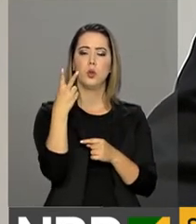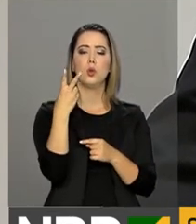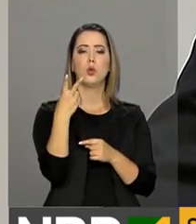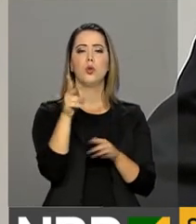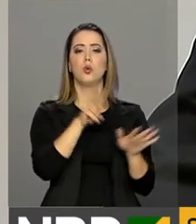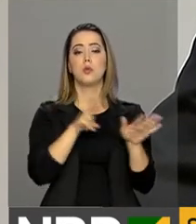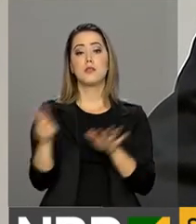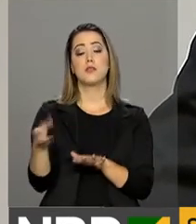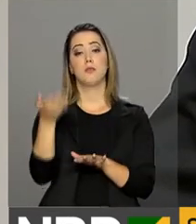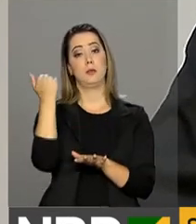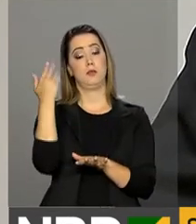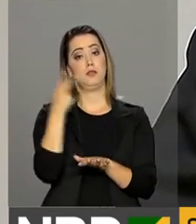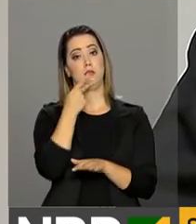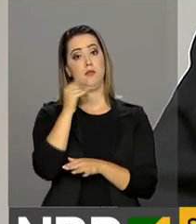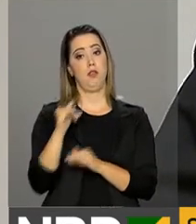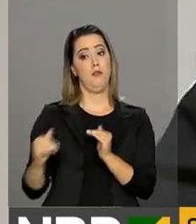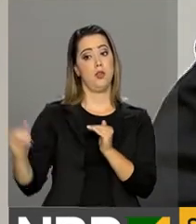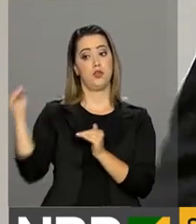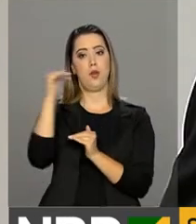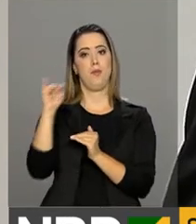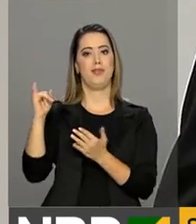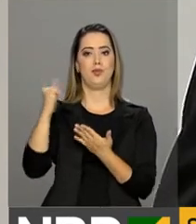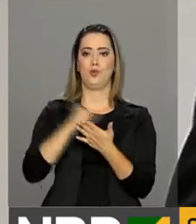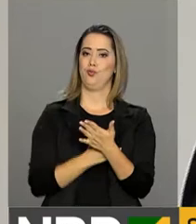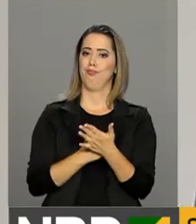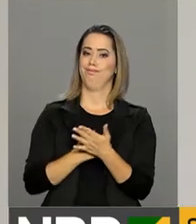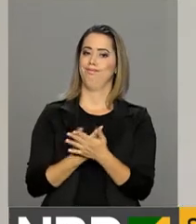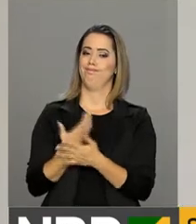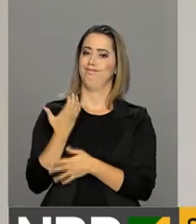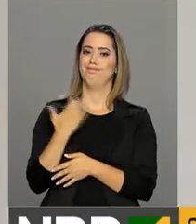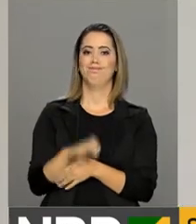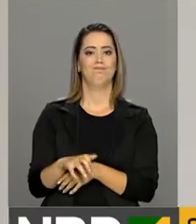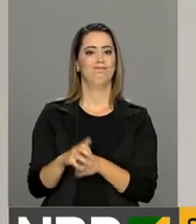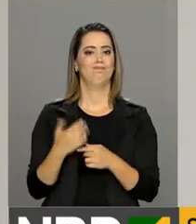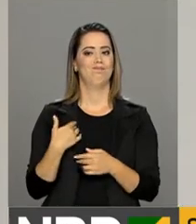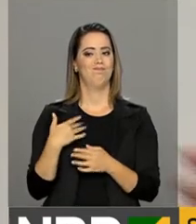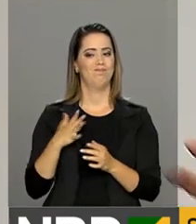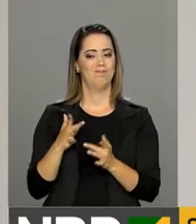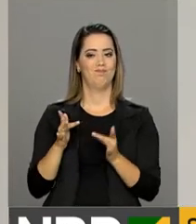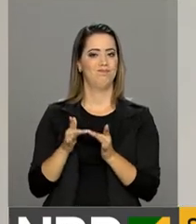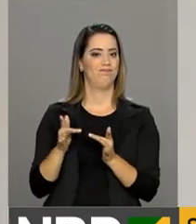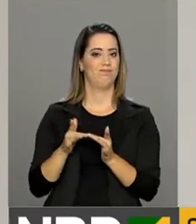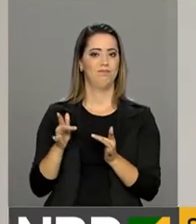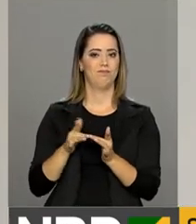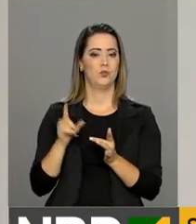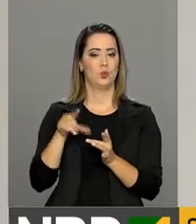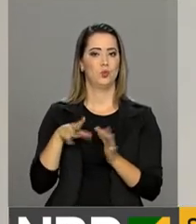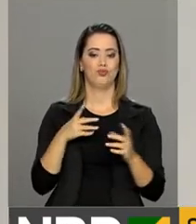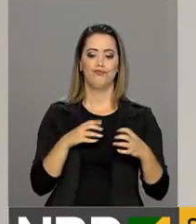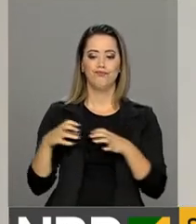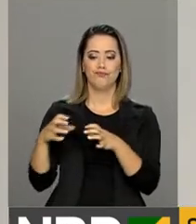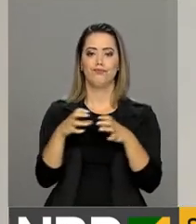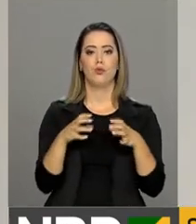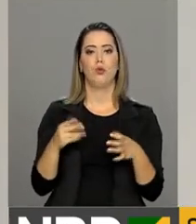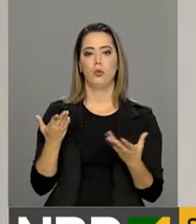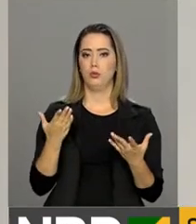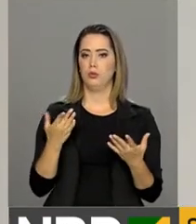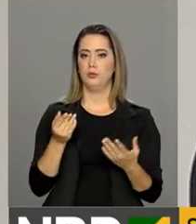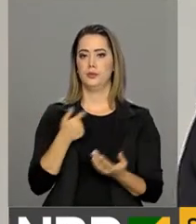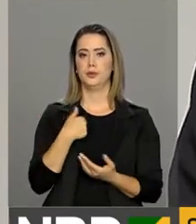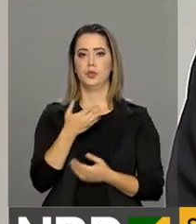aumento de imposto eu confesso que sempre teve uma certa resistência em qualquer categoria sempre tento